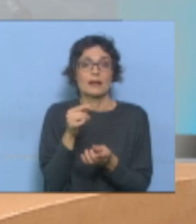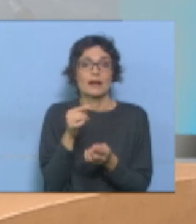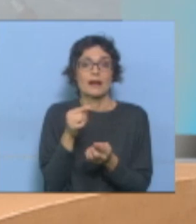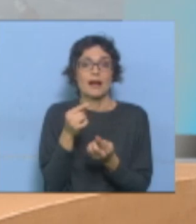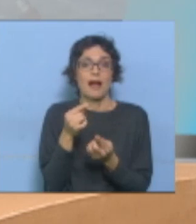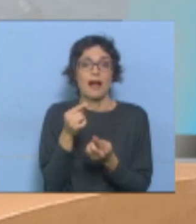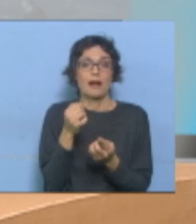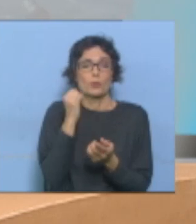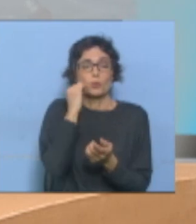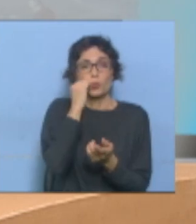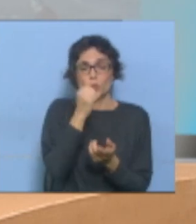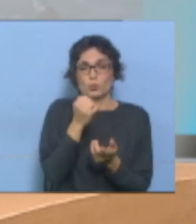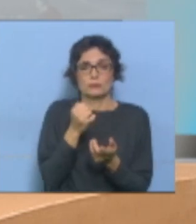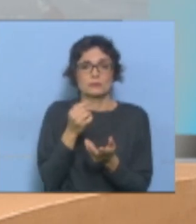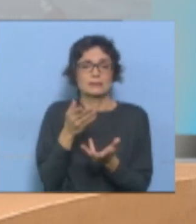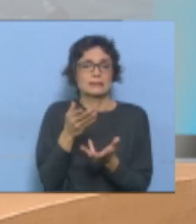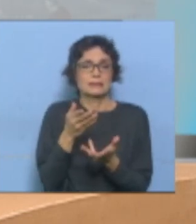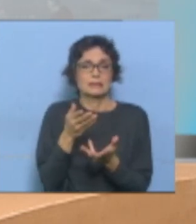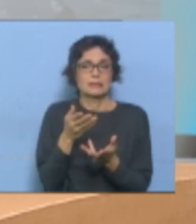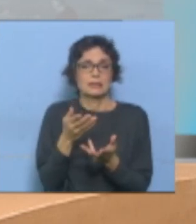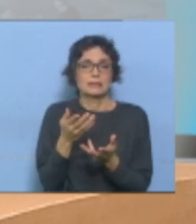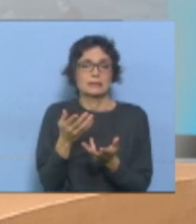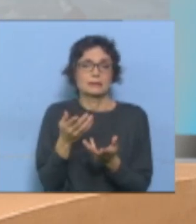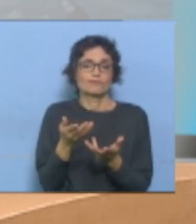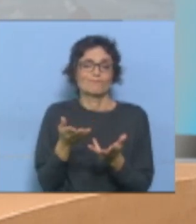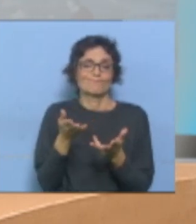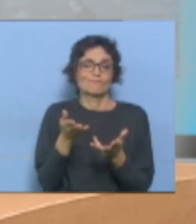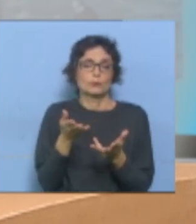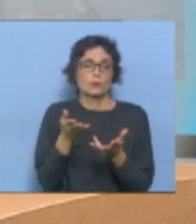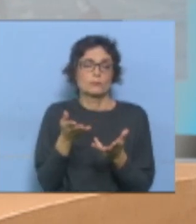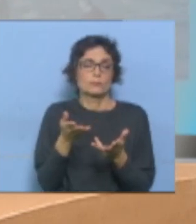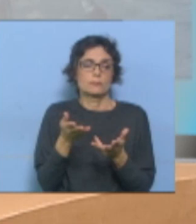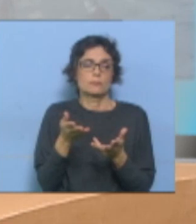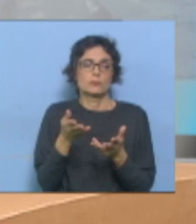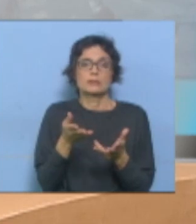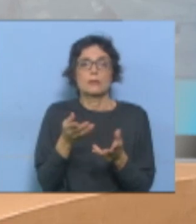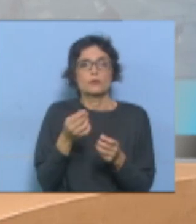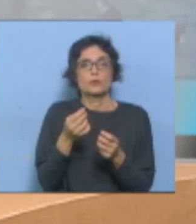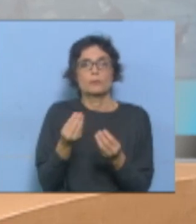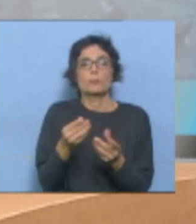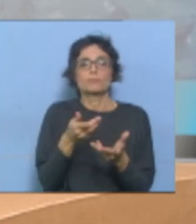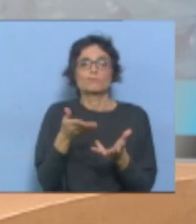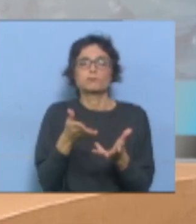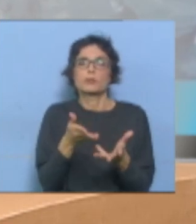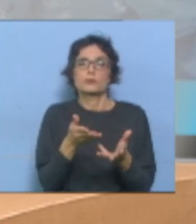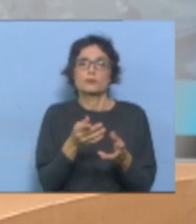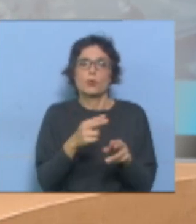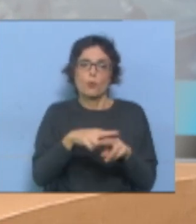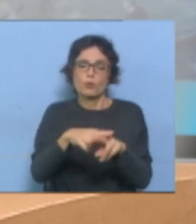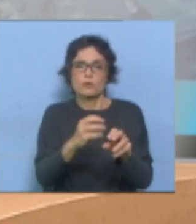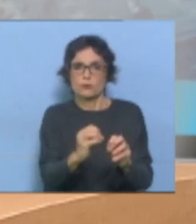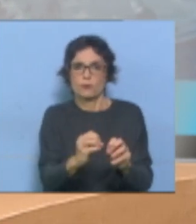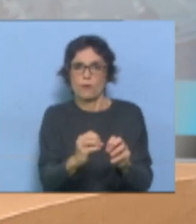o diagnóstico ou para a evolução de uma situação, há maneiras de tratar a dor, e hoje é claro que o tratamento da dor é alta